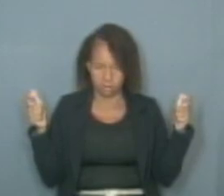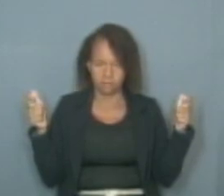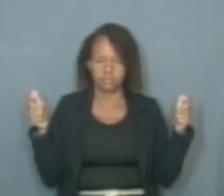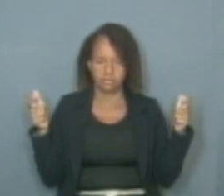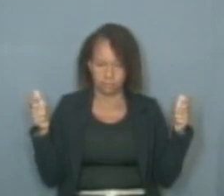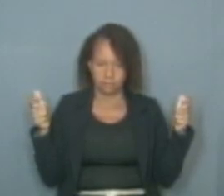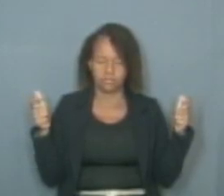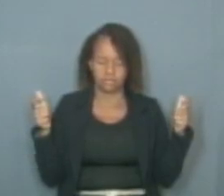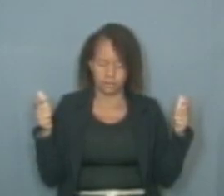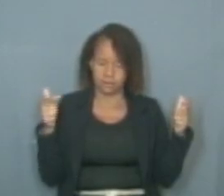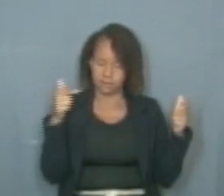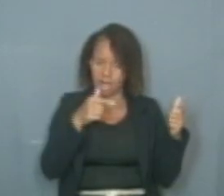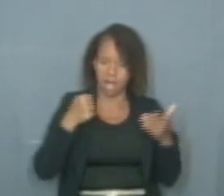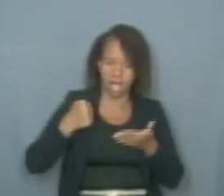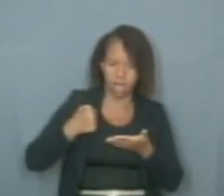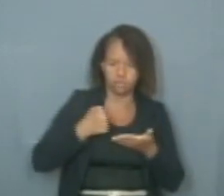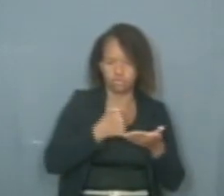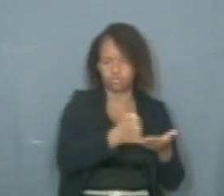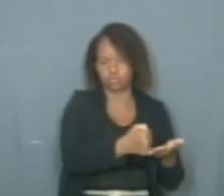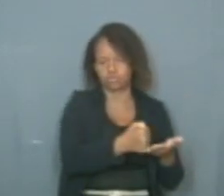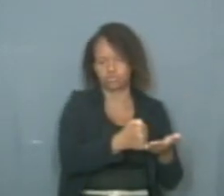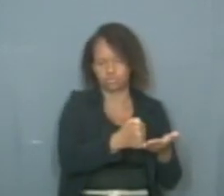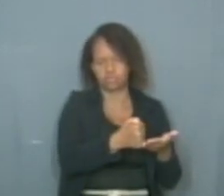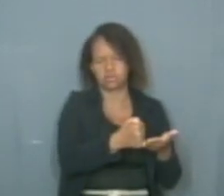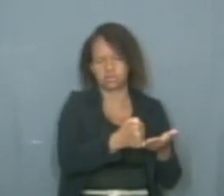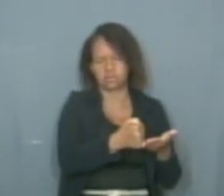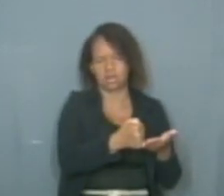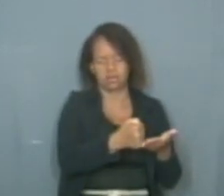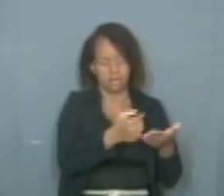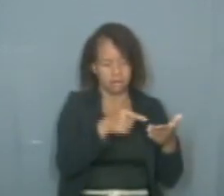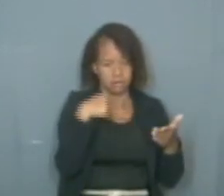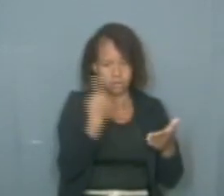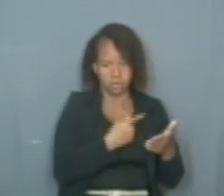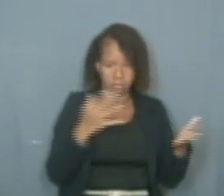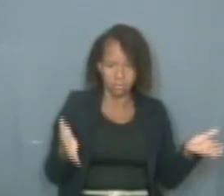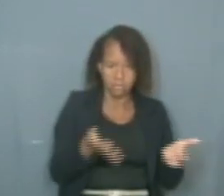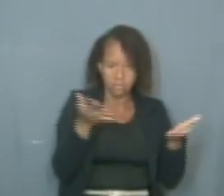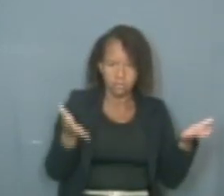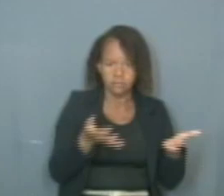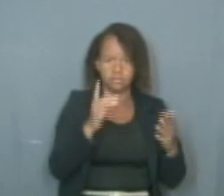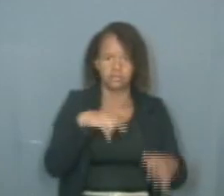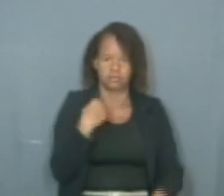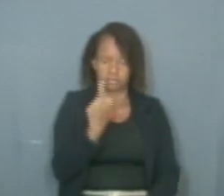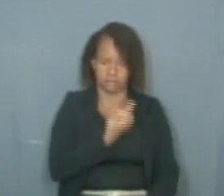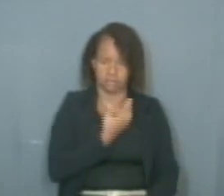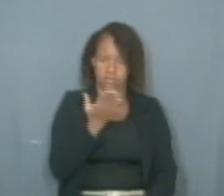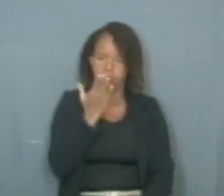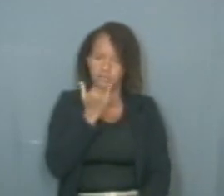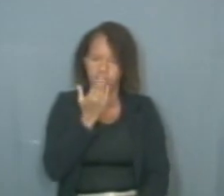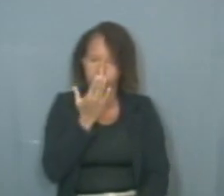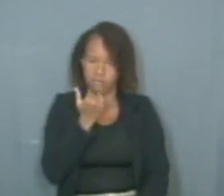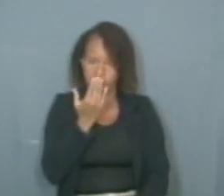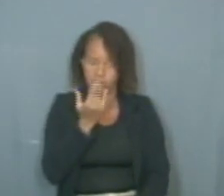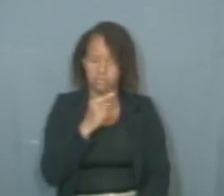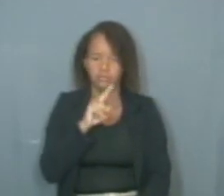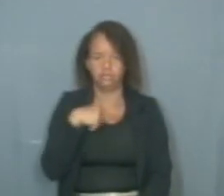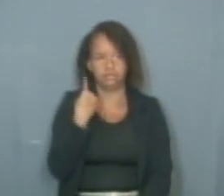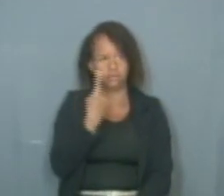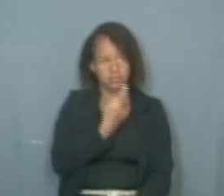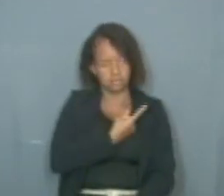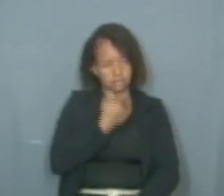dos que sustentam os pilares da nossa produção, da nossa comida, dos